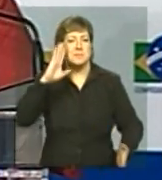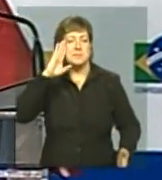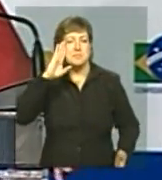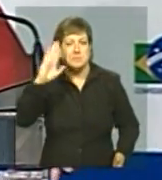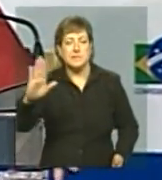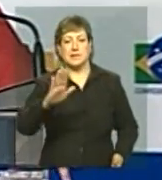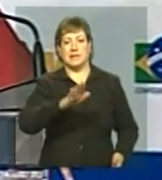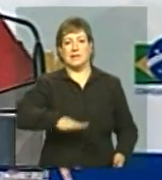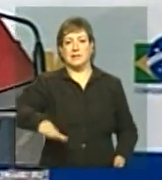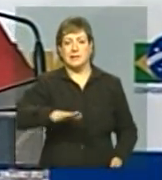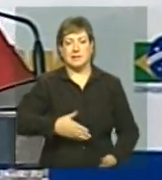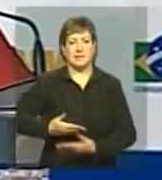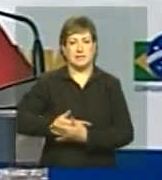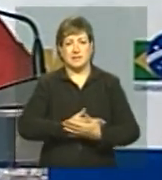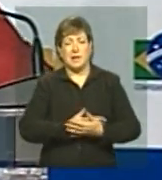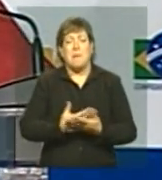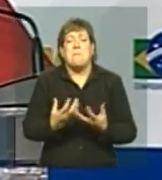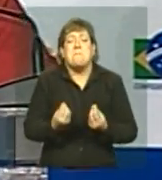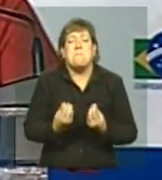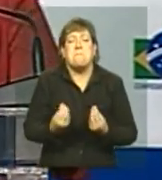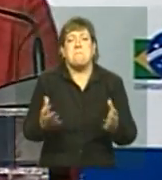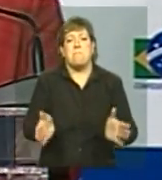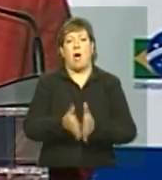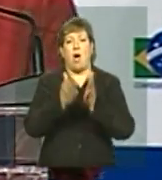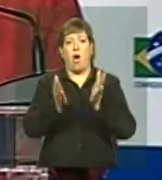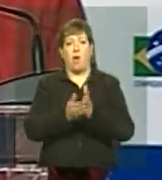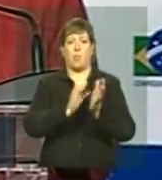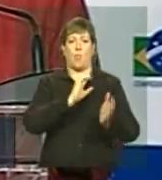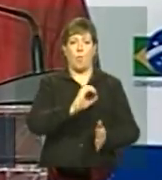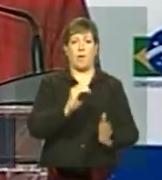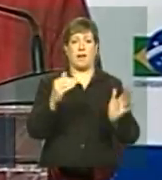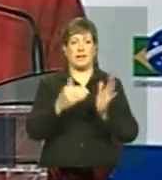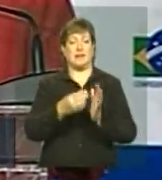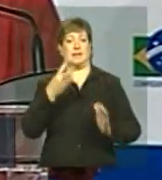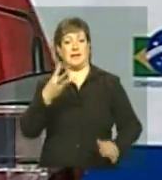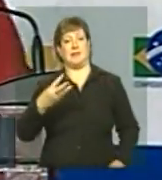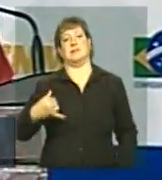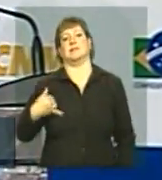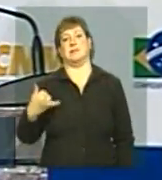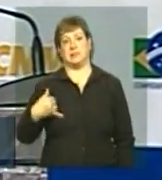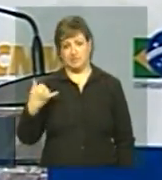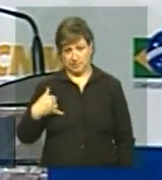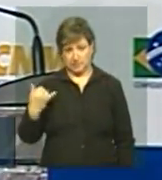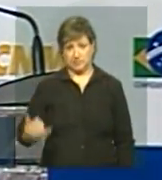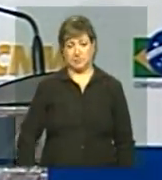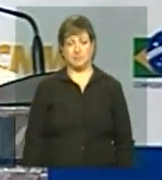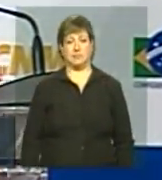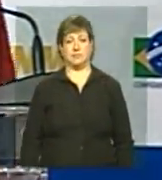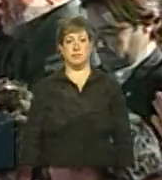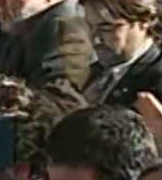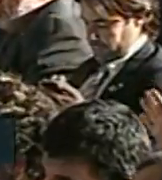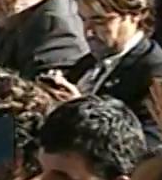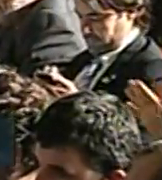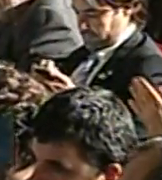para crianças extremamente pobres, de 0 a 3 anos.